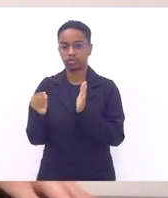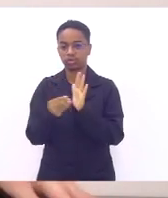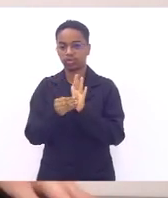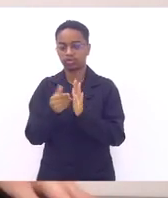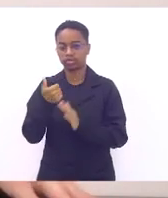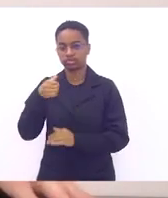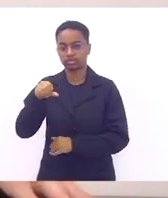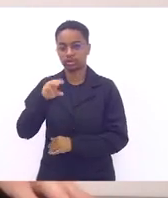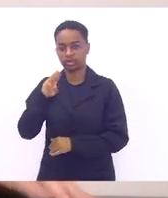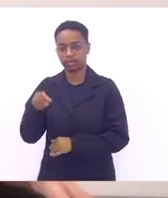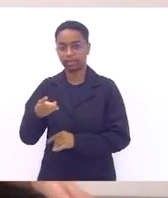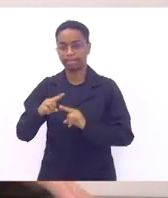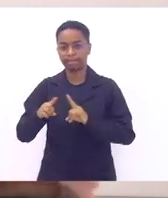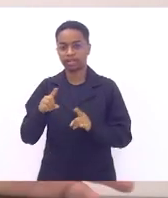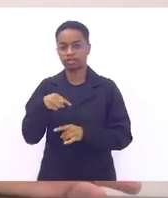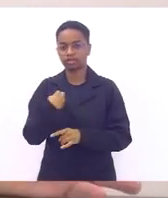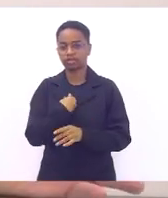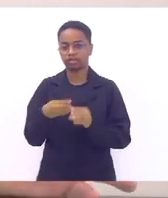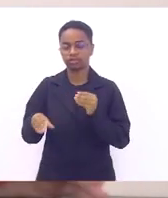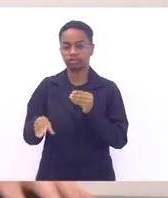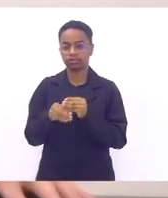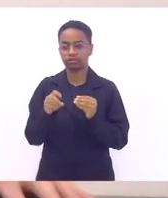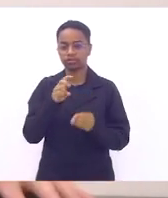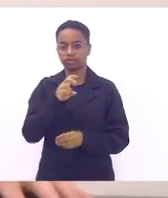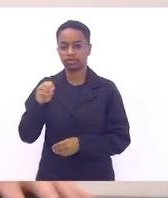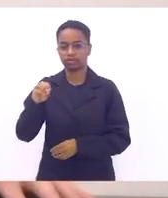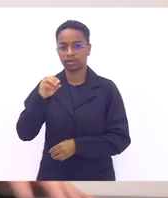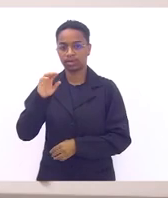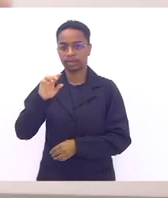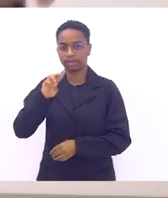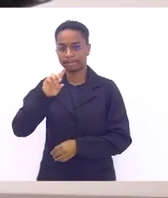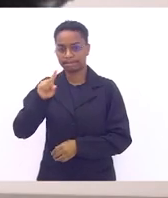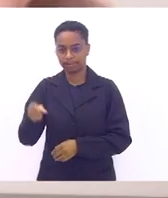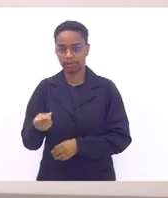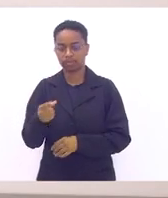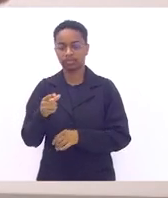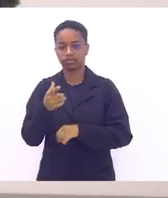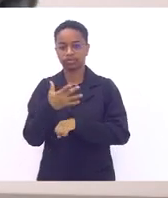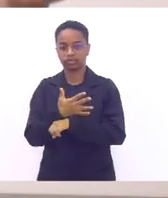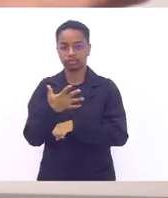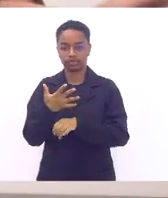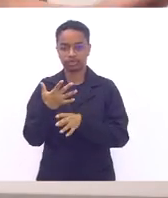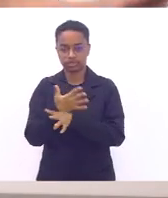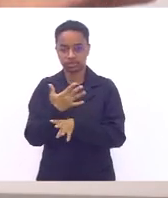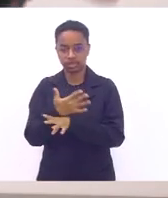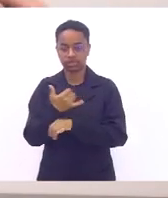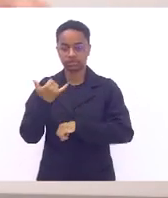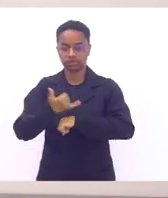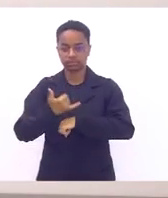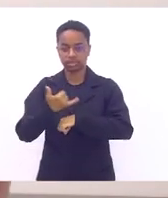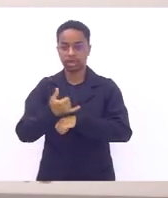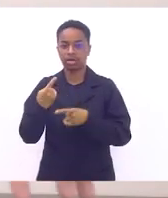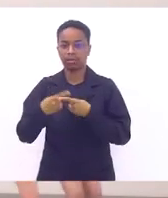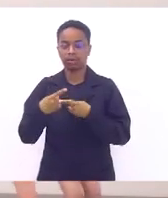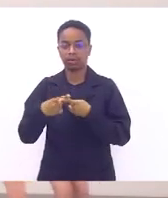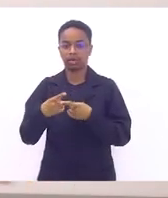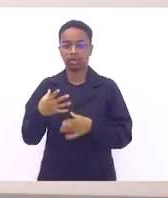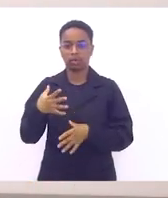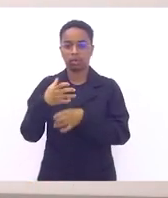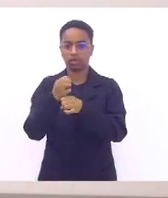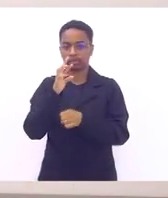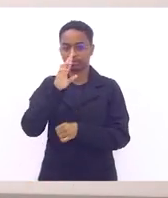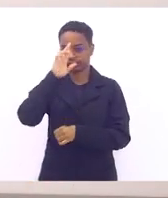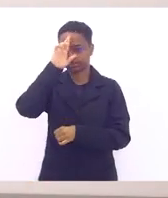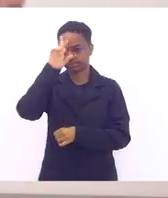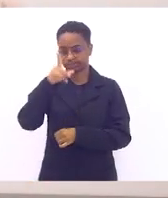um investimento de 500 mil para a cidade de Volta Redonda, na ocasião, porque foi um erro de cálculo do número de pacientes, e Volta Redonda